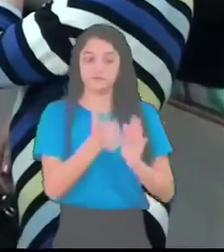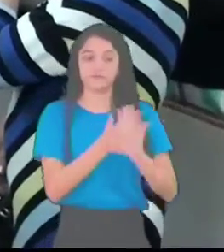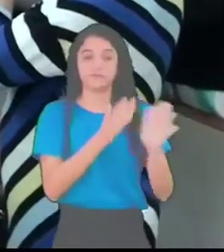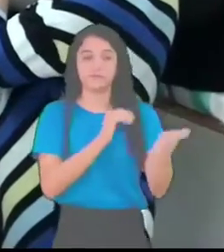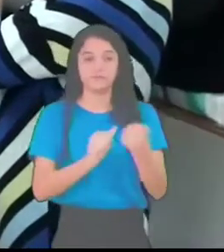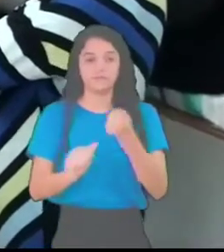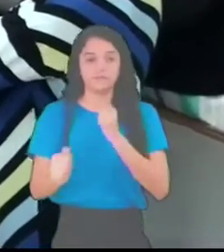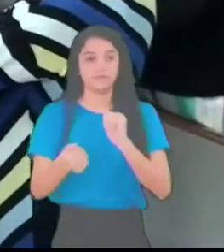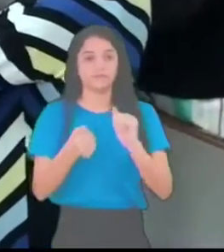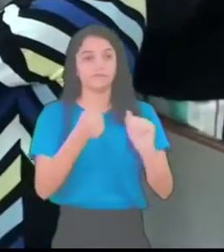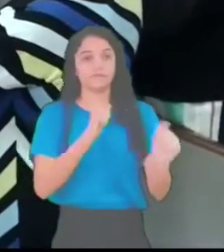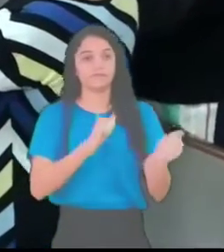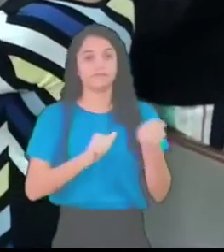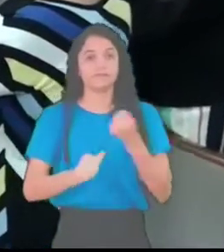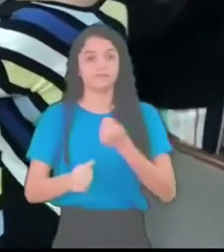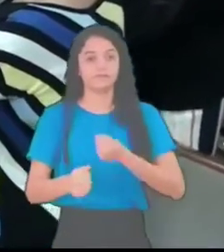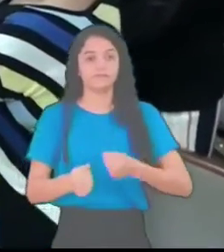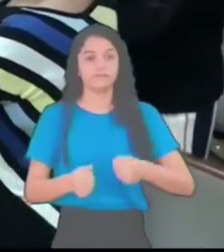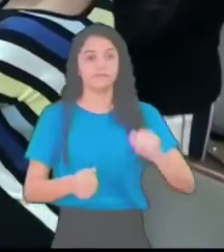Aleluia.